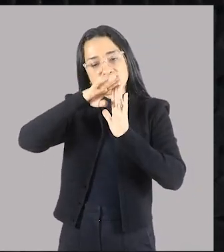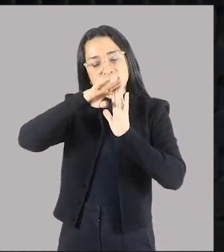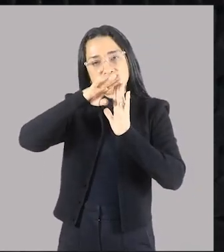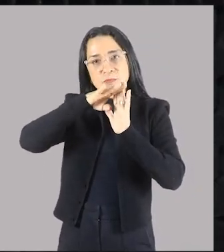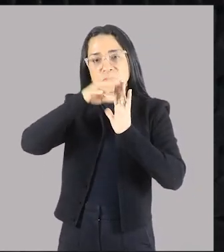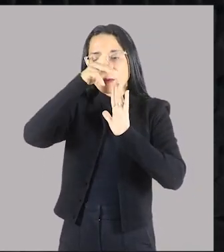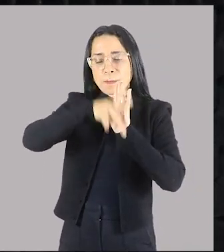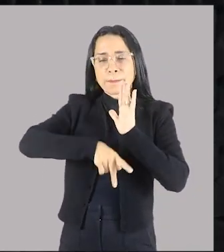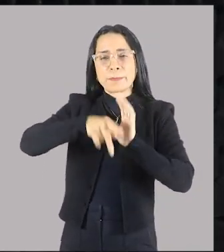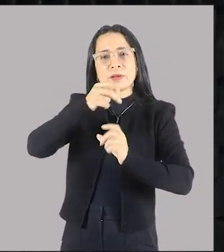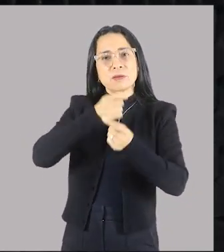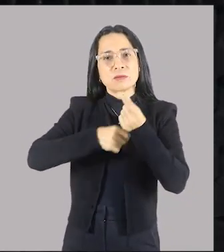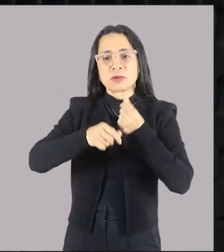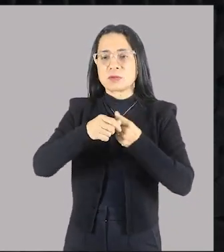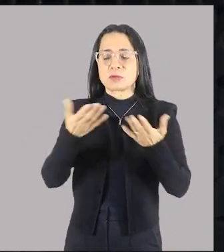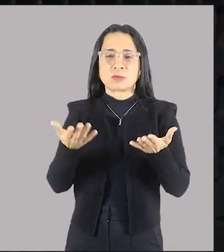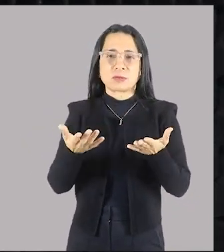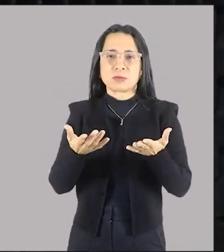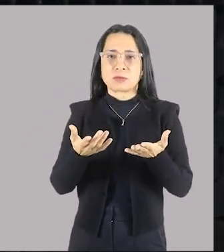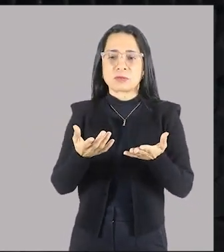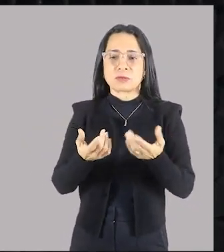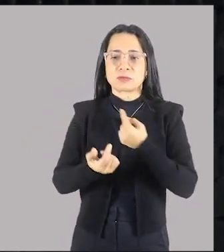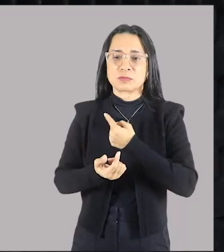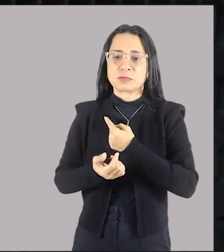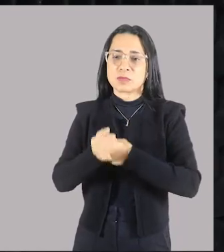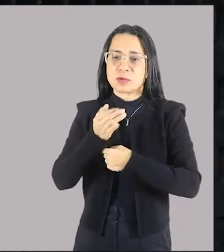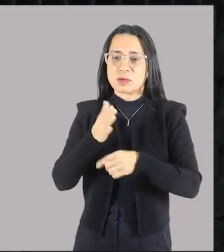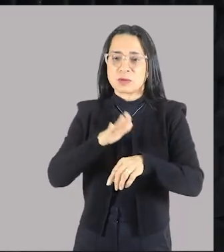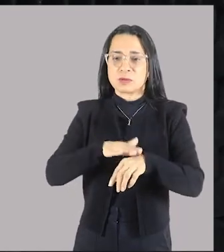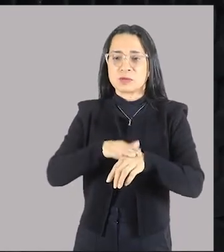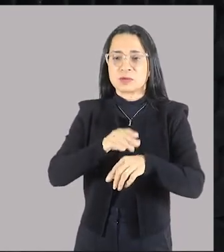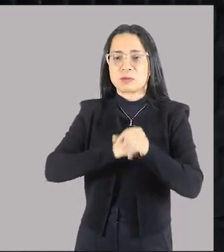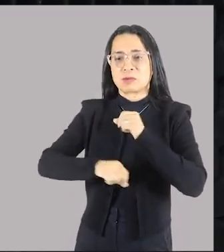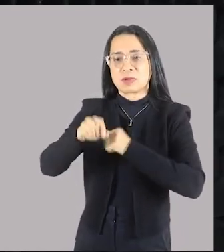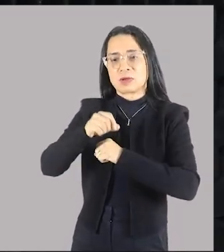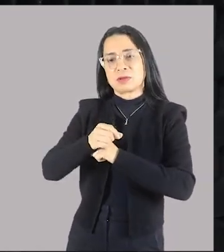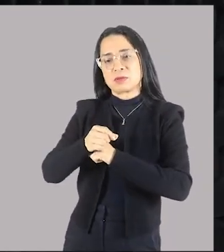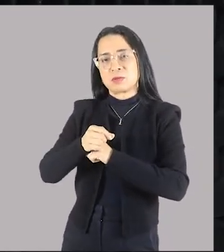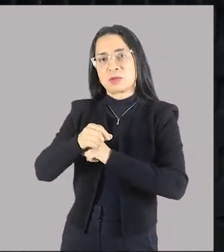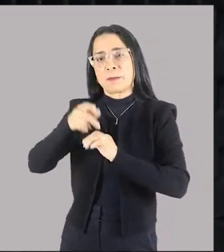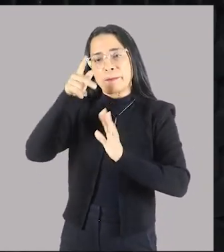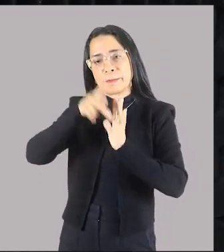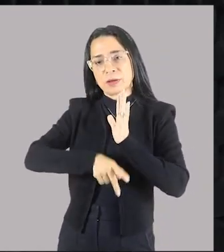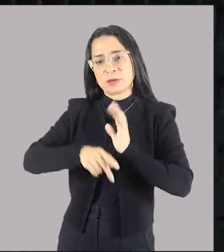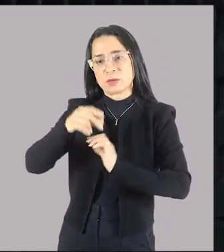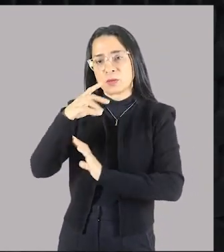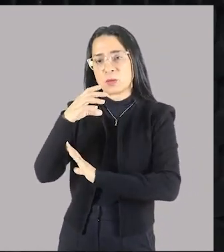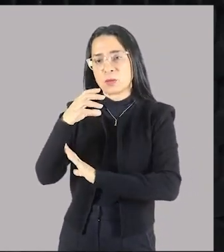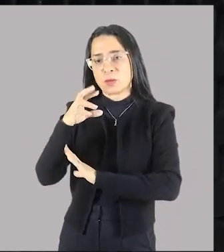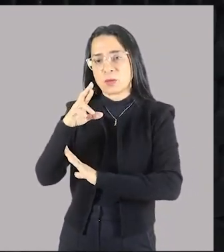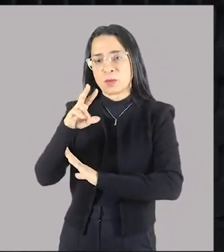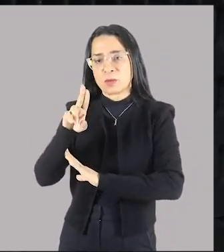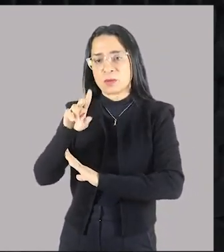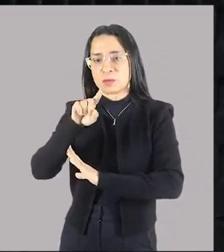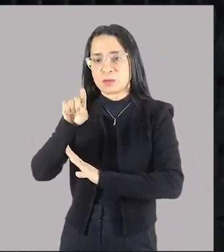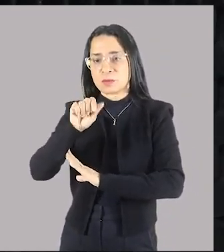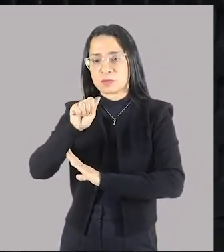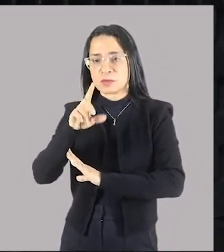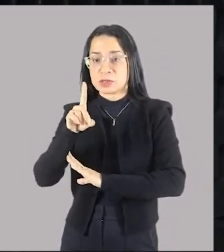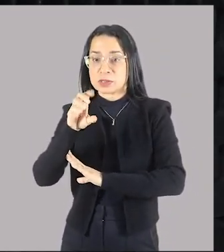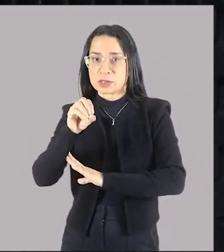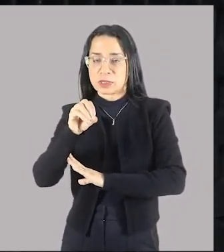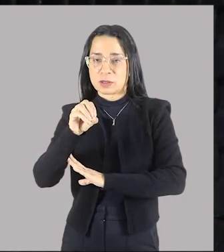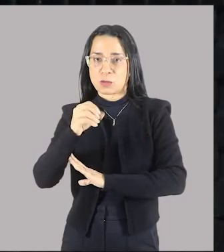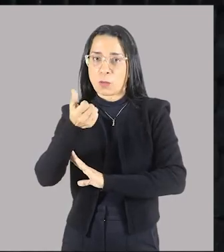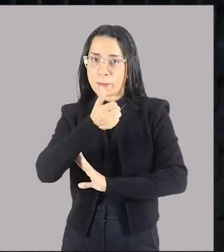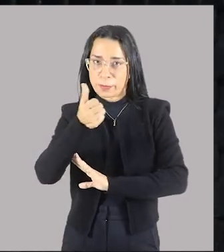Vários. Um deles, o chamado Plano Cruzado. O primeiro Plano Cruzado. Porque teve o segundo Plano Cruzado. Nós tivemos o Cruzado